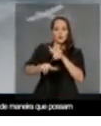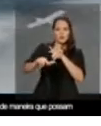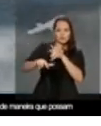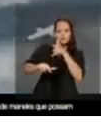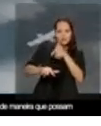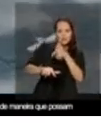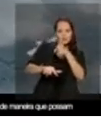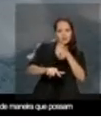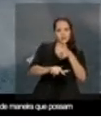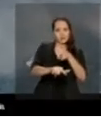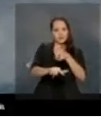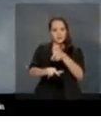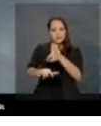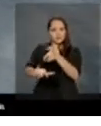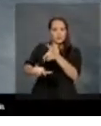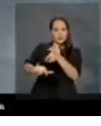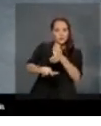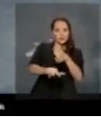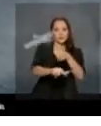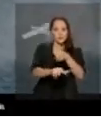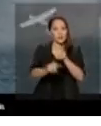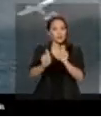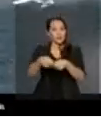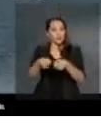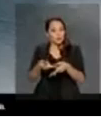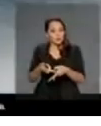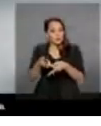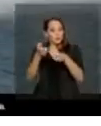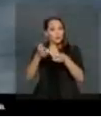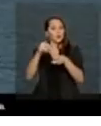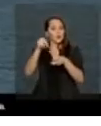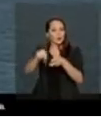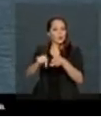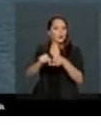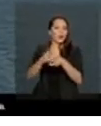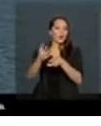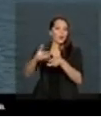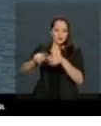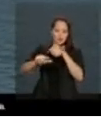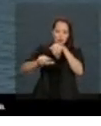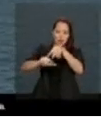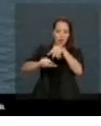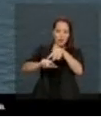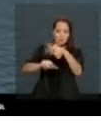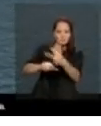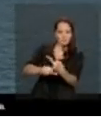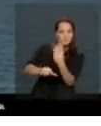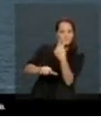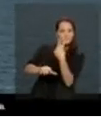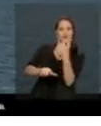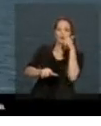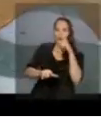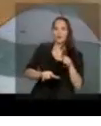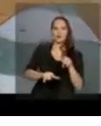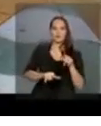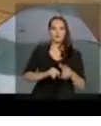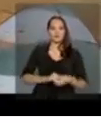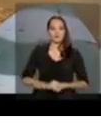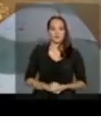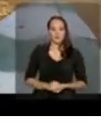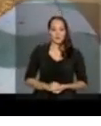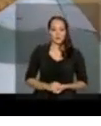traçante de maneira que possam ser observados pela tripulação da aeronave interceptada.